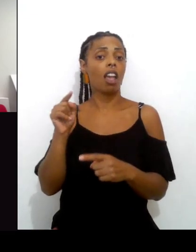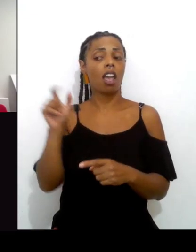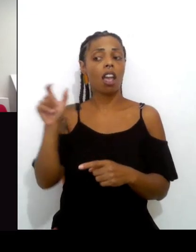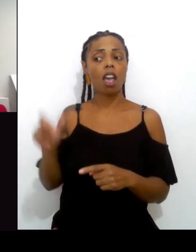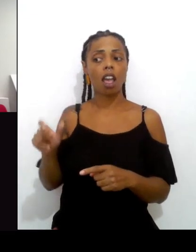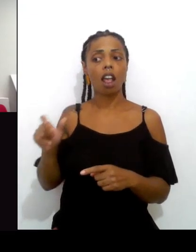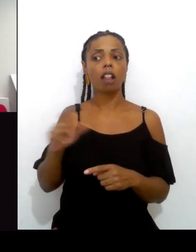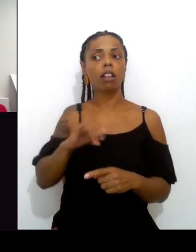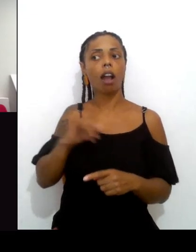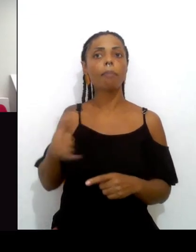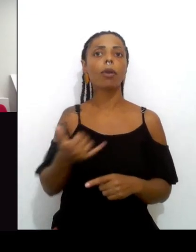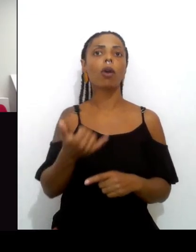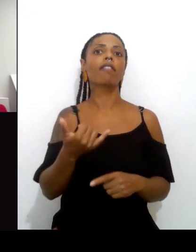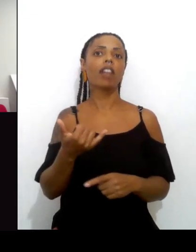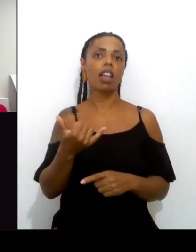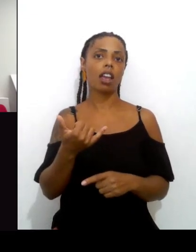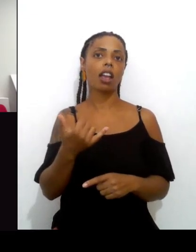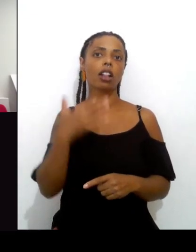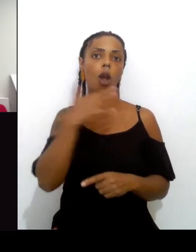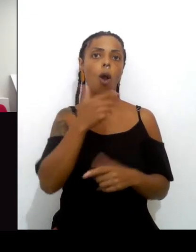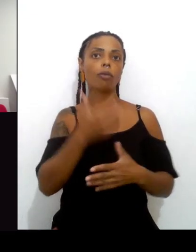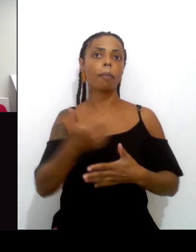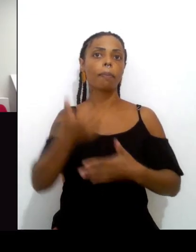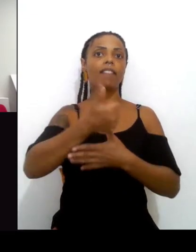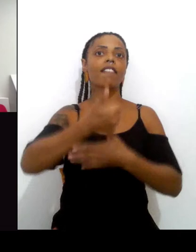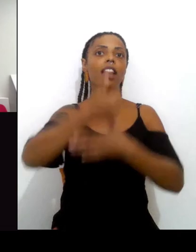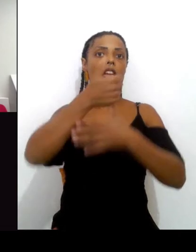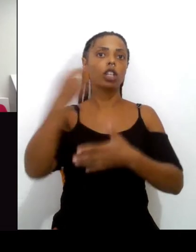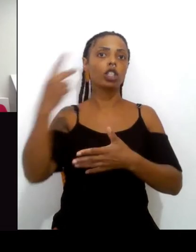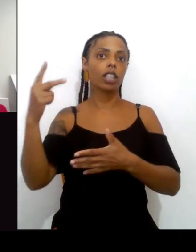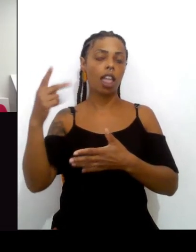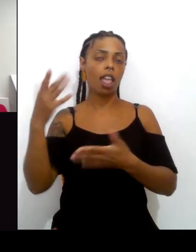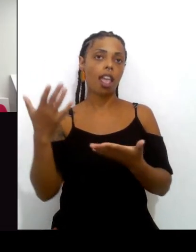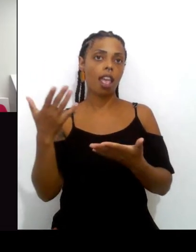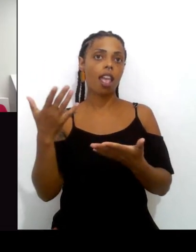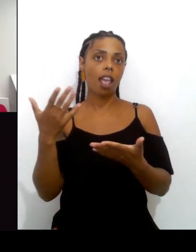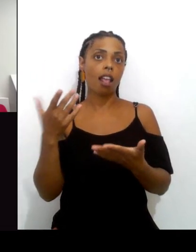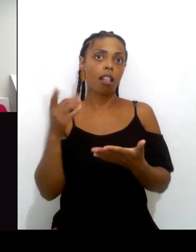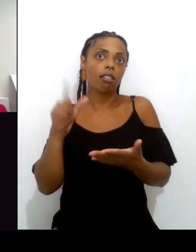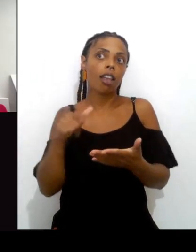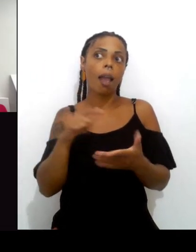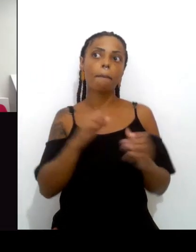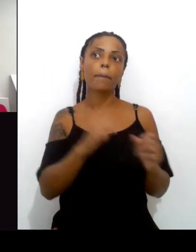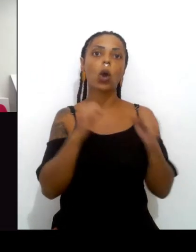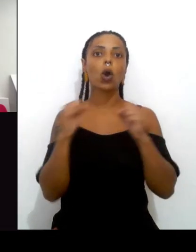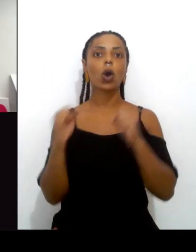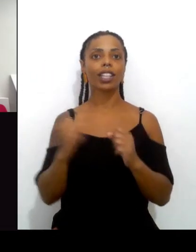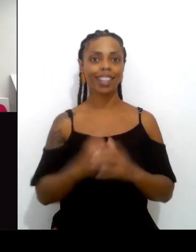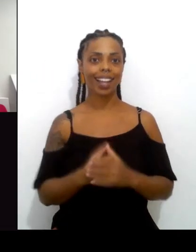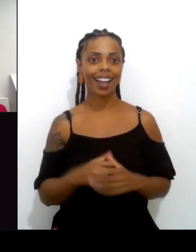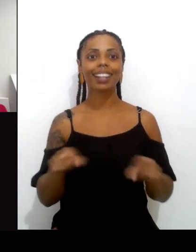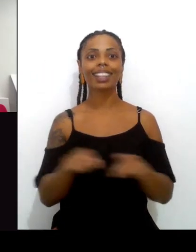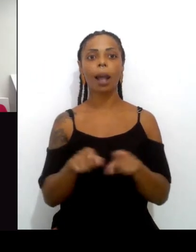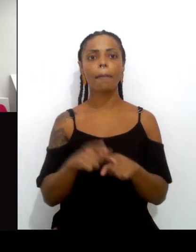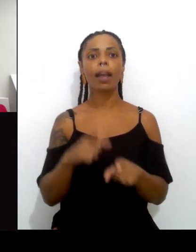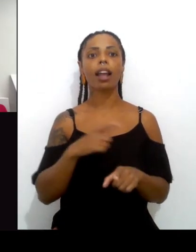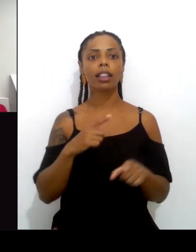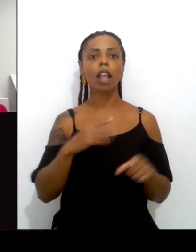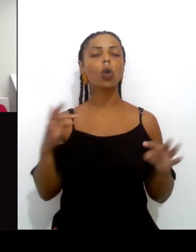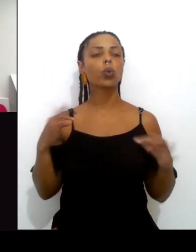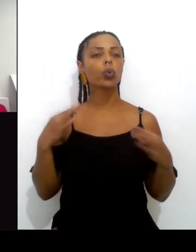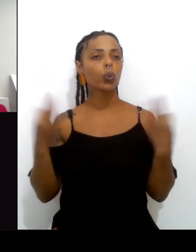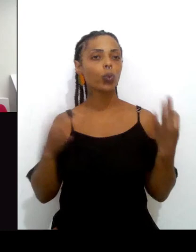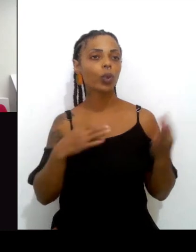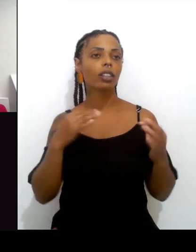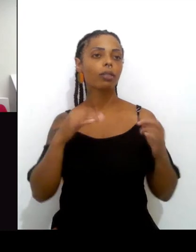condição desse lugar e que era Afinal um lugar de poder né havia também né um turismo sexual né